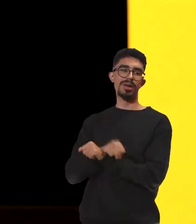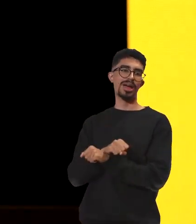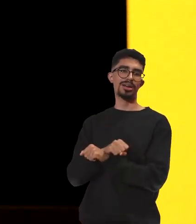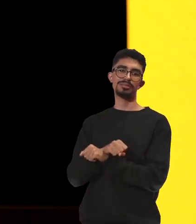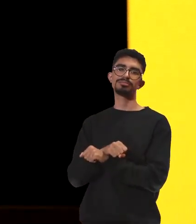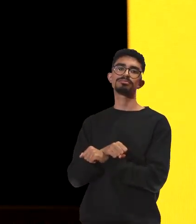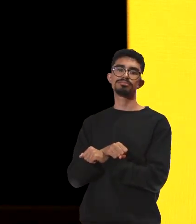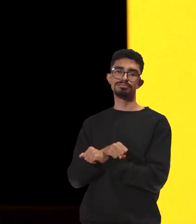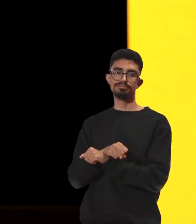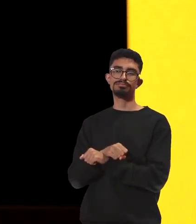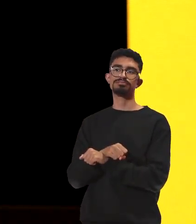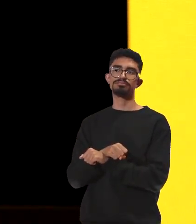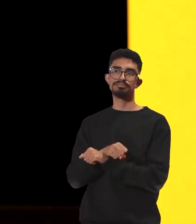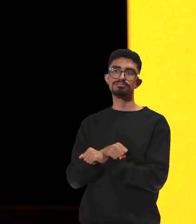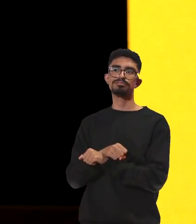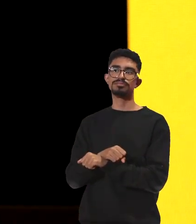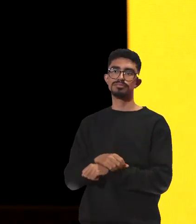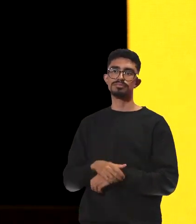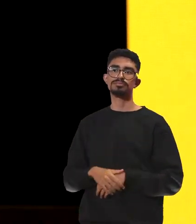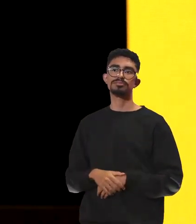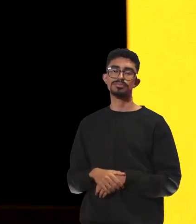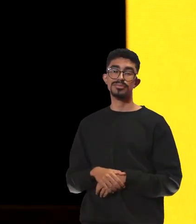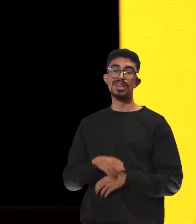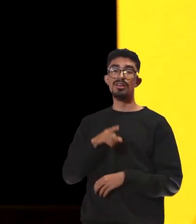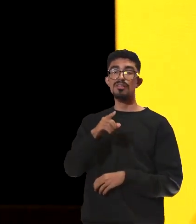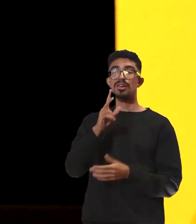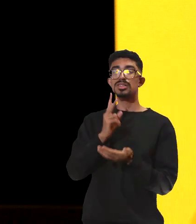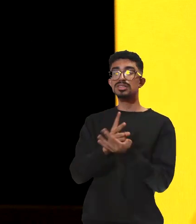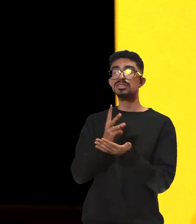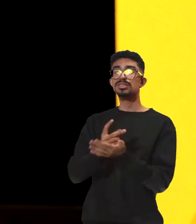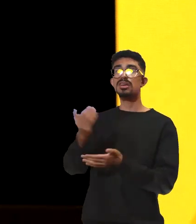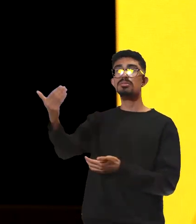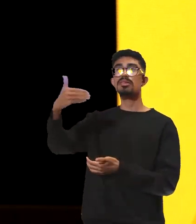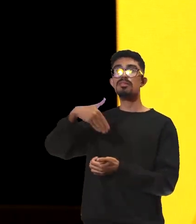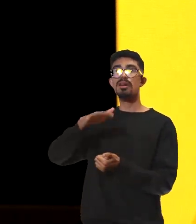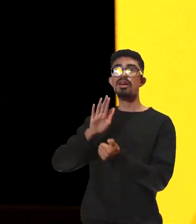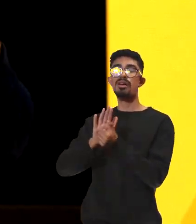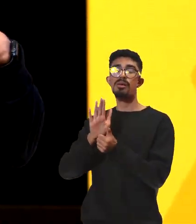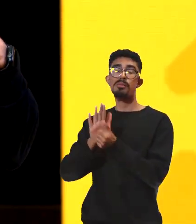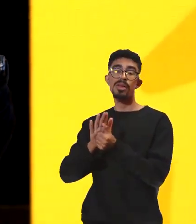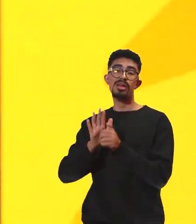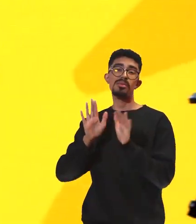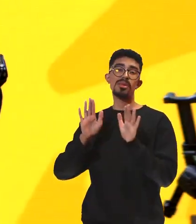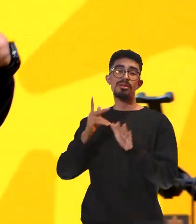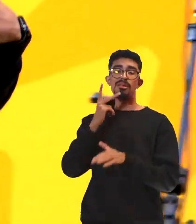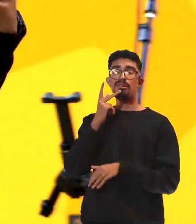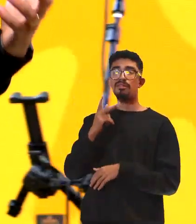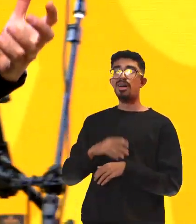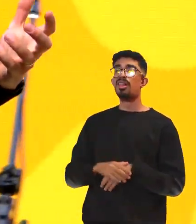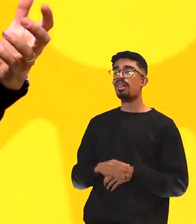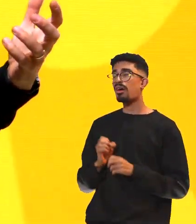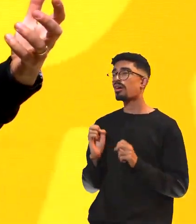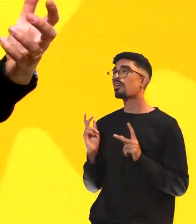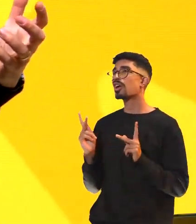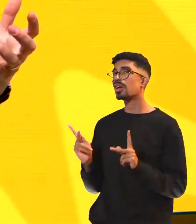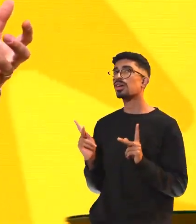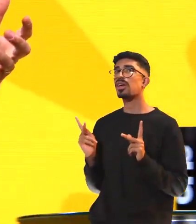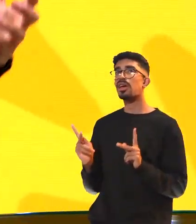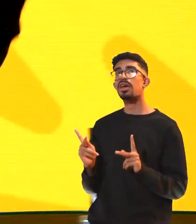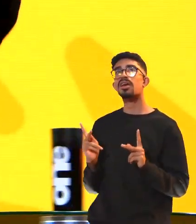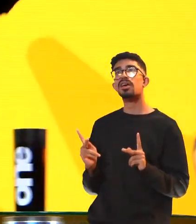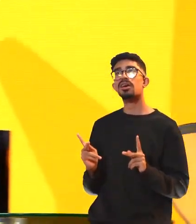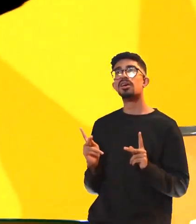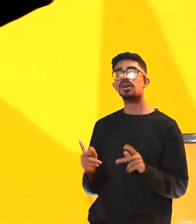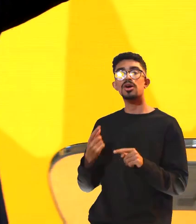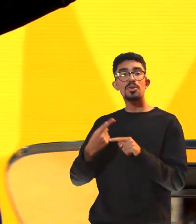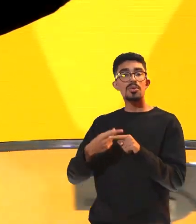escrito no telão e você, que bênção, mas não entende que é para você, porque o seu coração está insensível, porque você